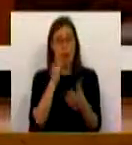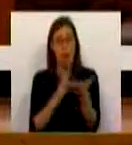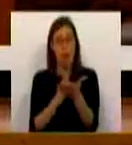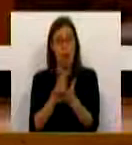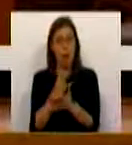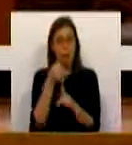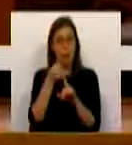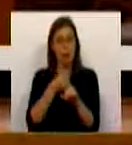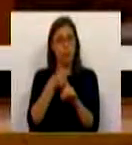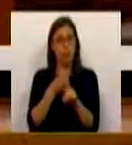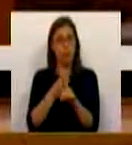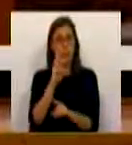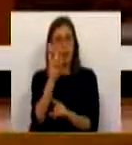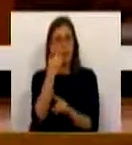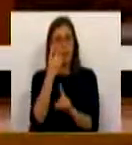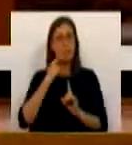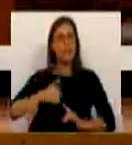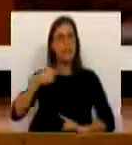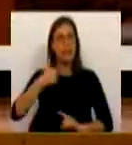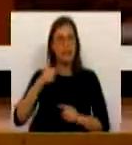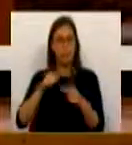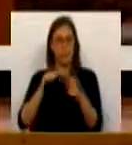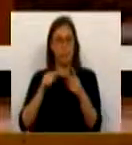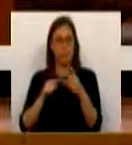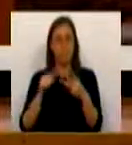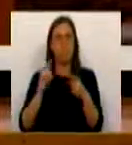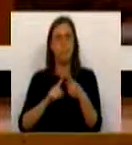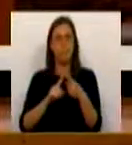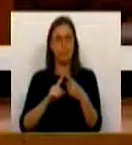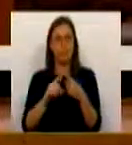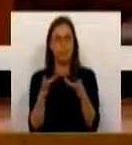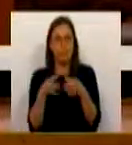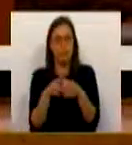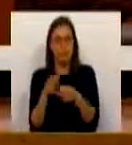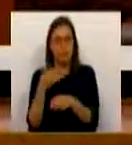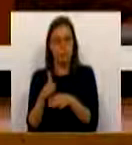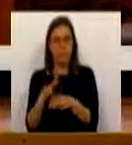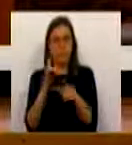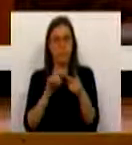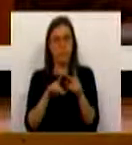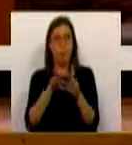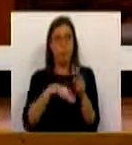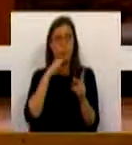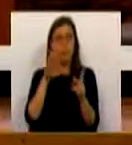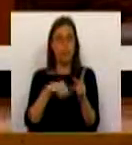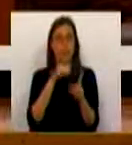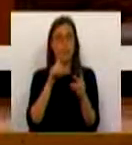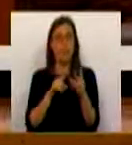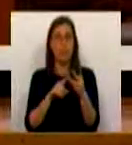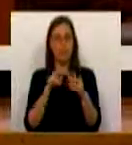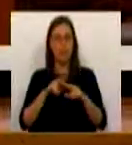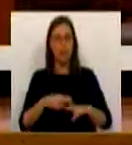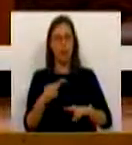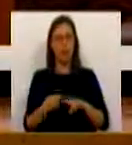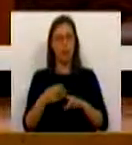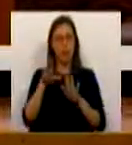continuar o seu combate em três frentes principais: combate à segmentação, combate à precariedade e